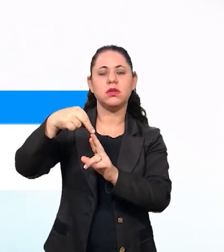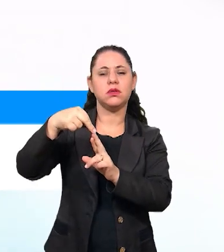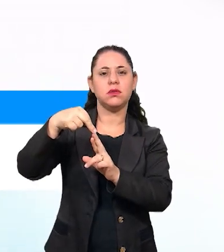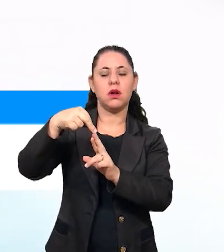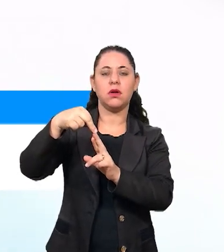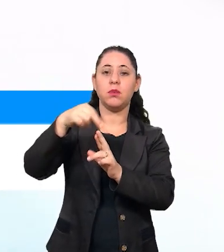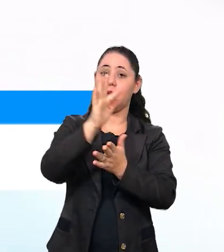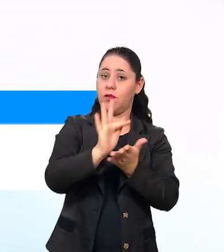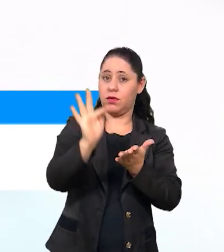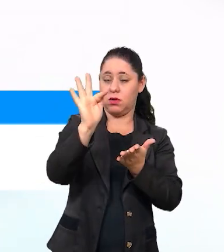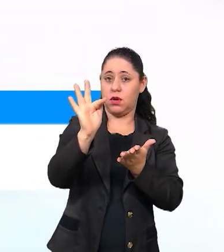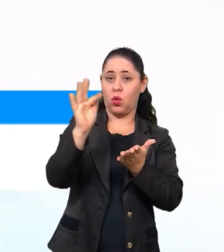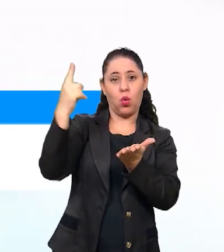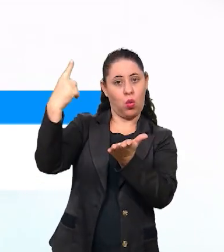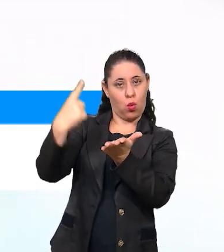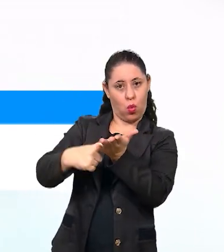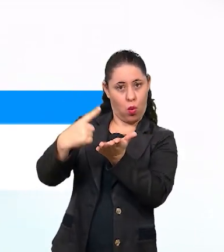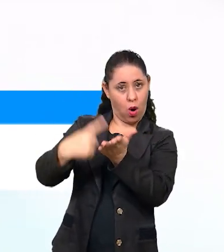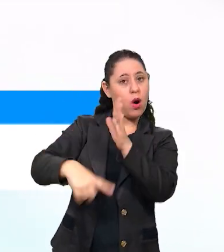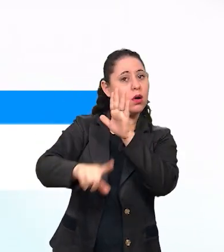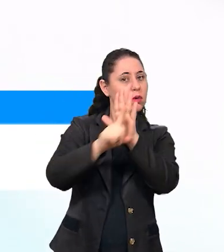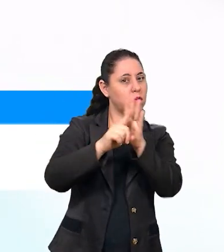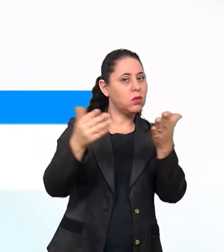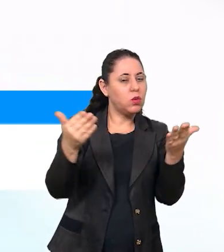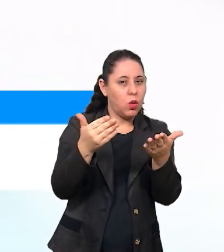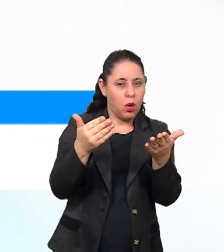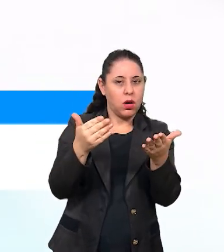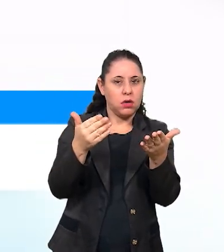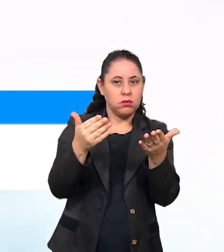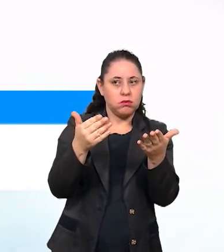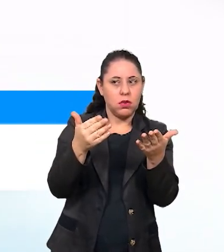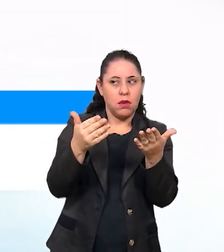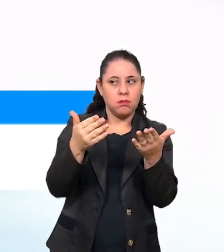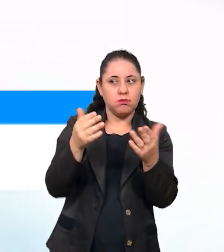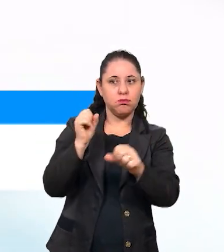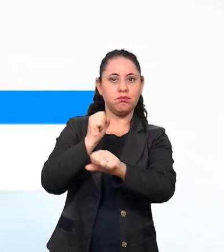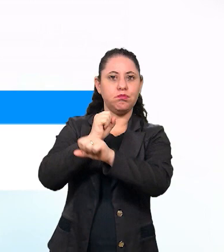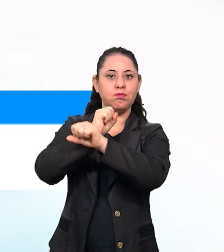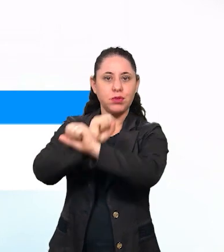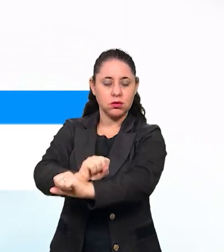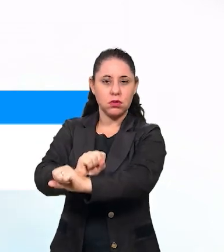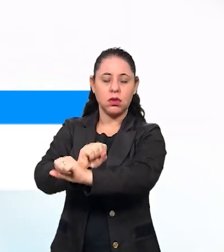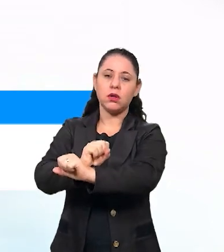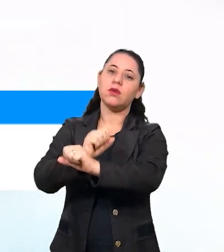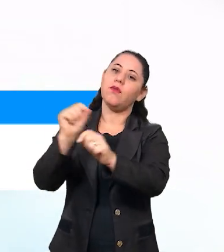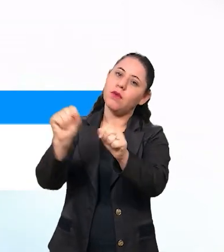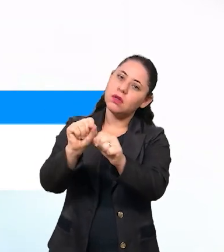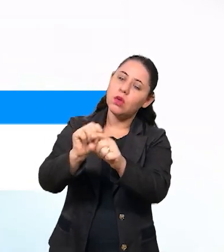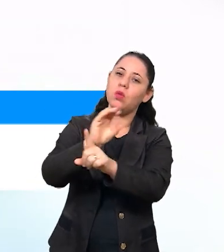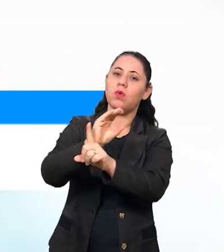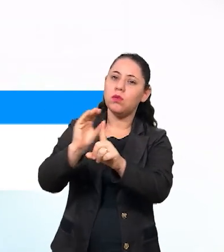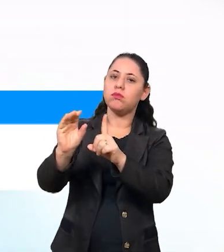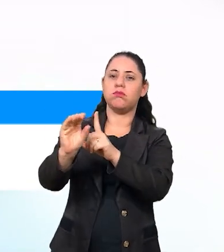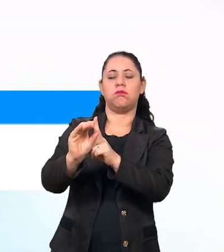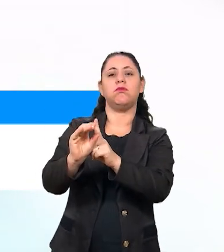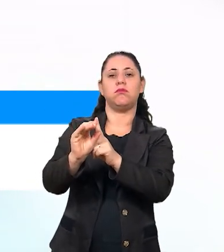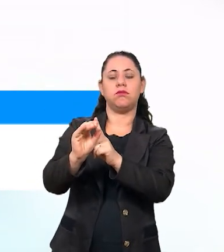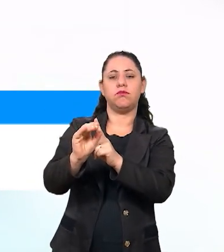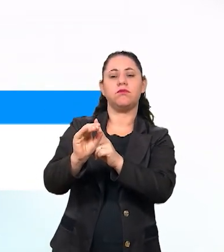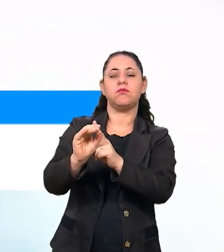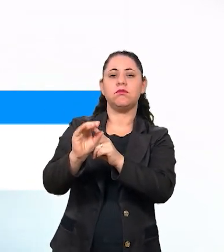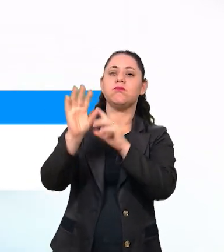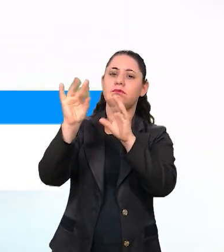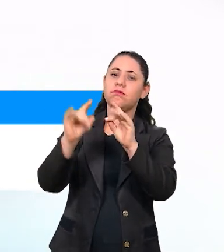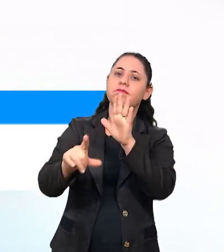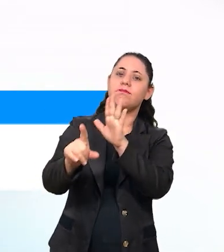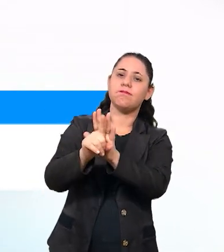representados por esta federação. E, de acordo com a lei que está em vigor, eles estariam impedidos de funcionar